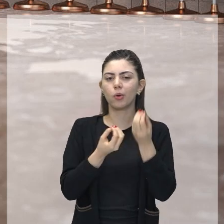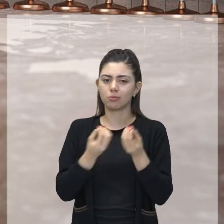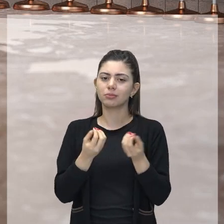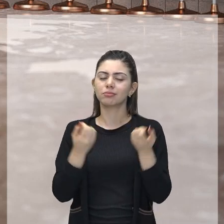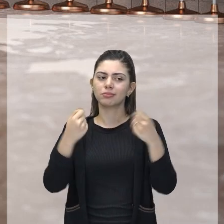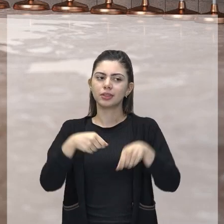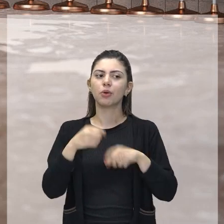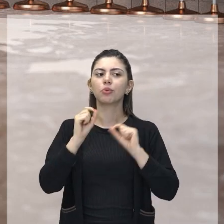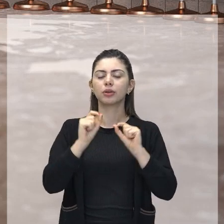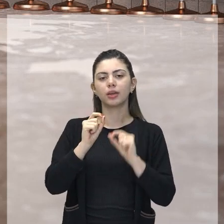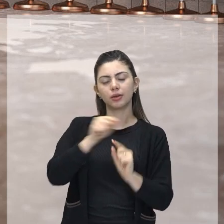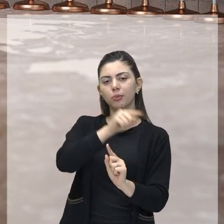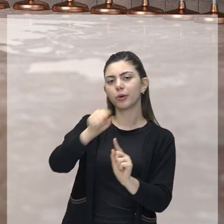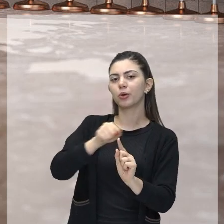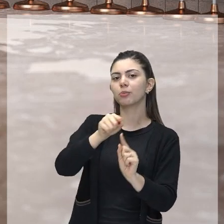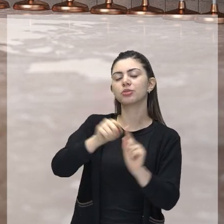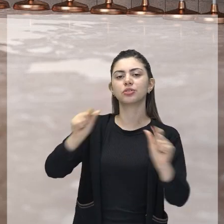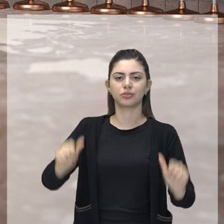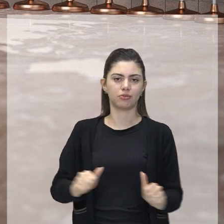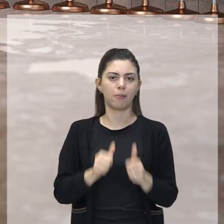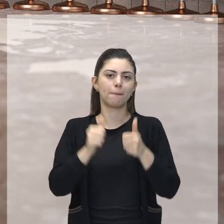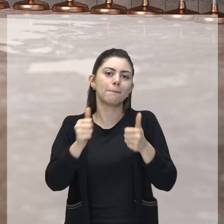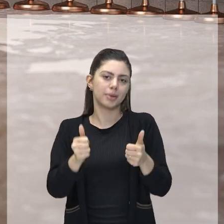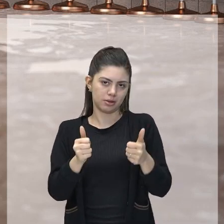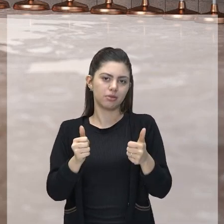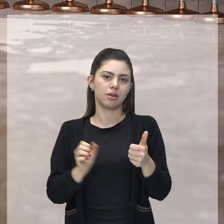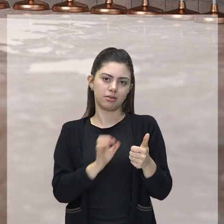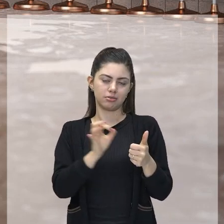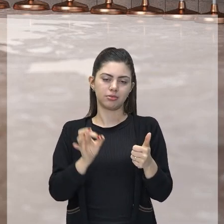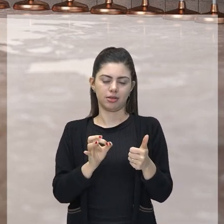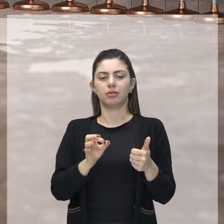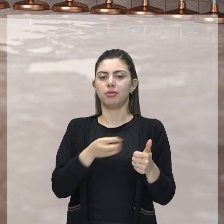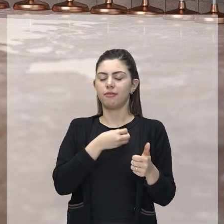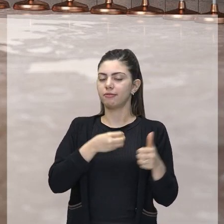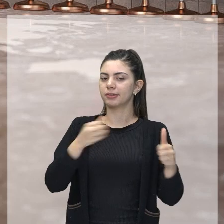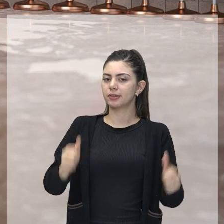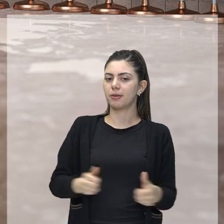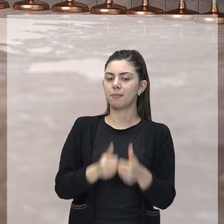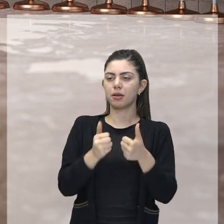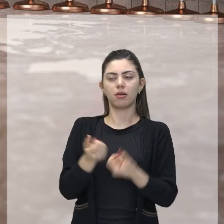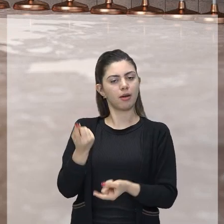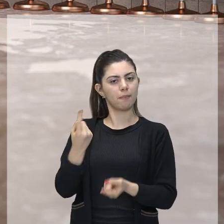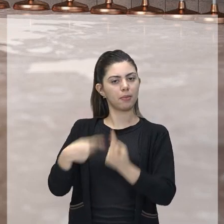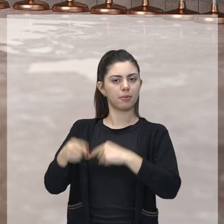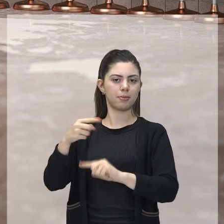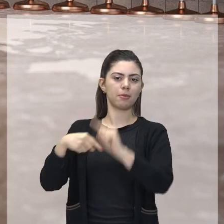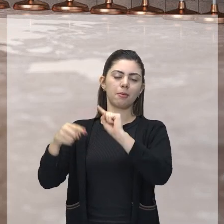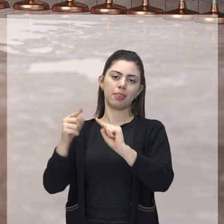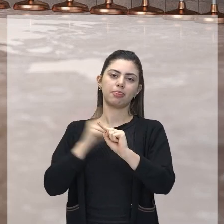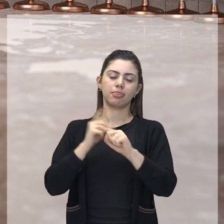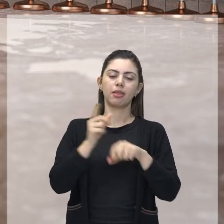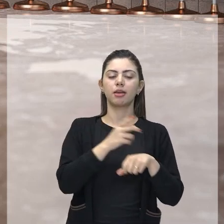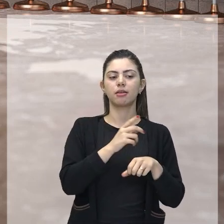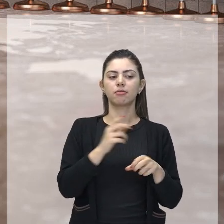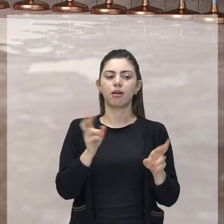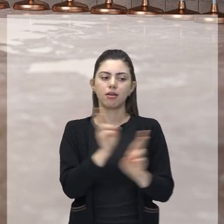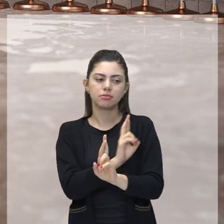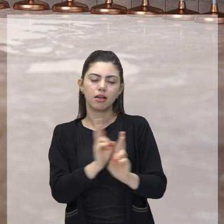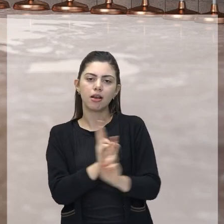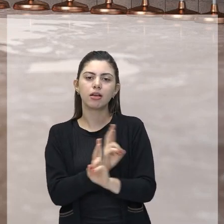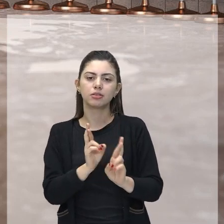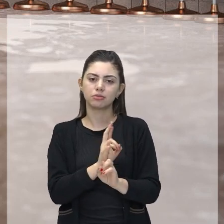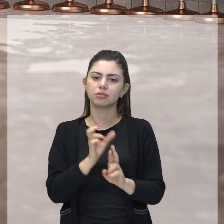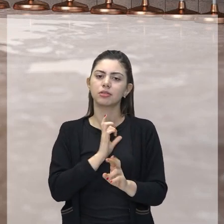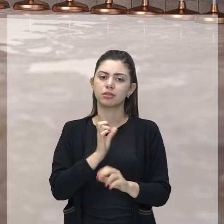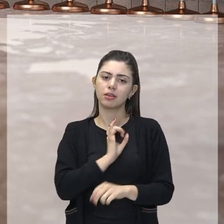poder melhorar. A intenção é melhorar, né? A intenção é sempre evoluir, né, as relações com as pessoas que vivem em